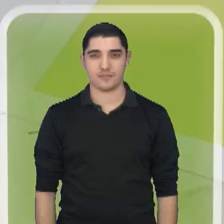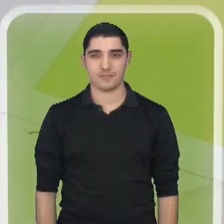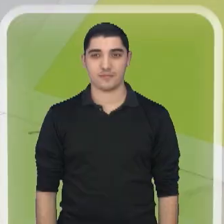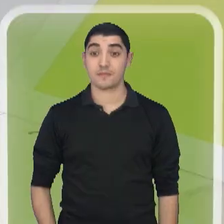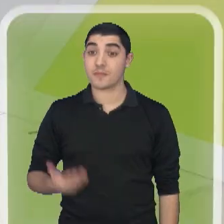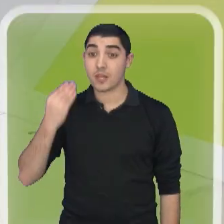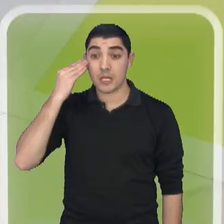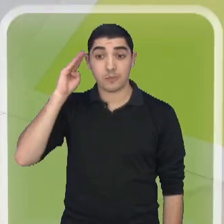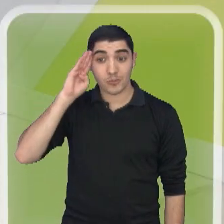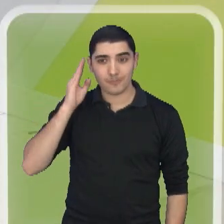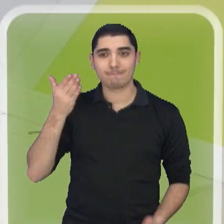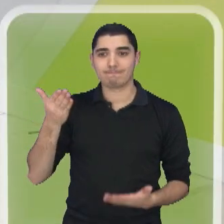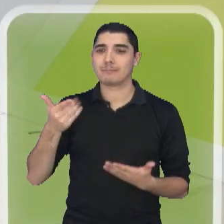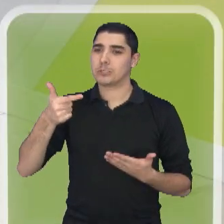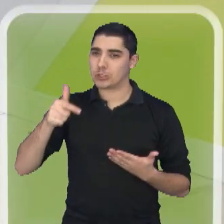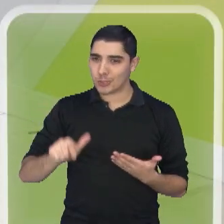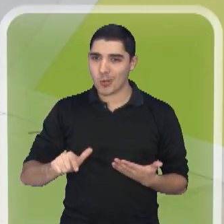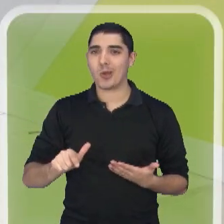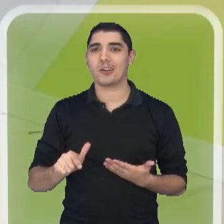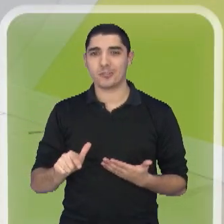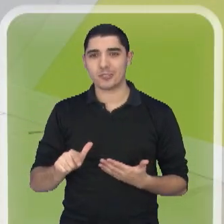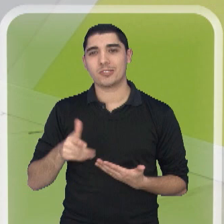Bruno Castilho, mais uma vez, sobrou,